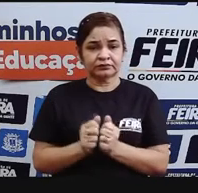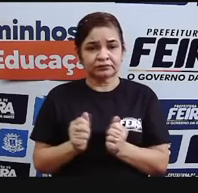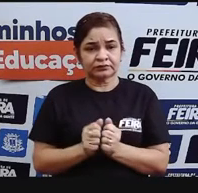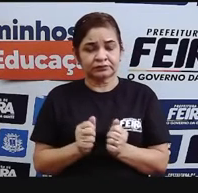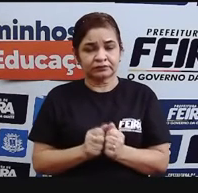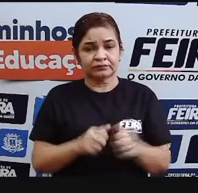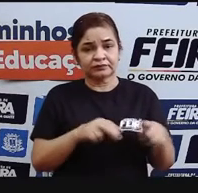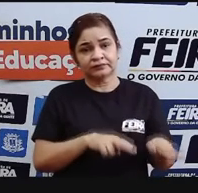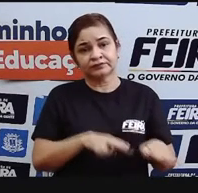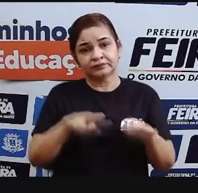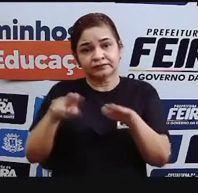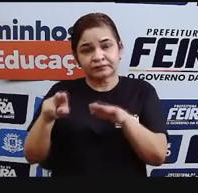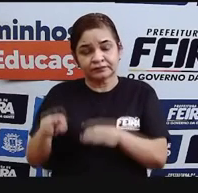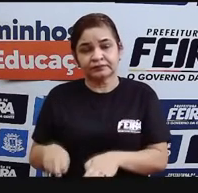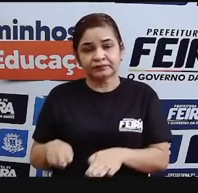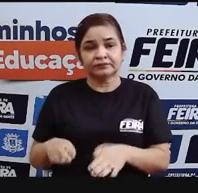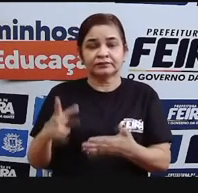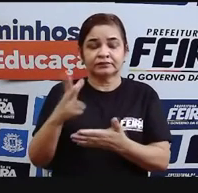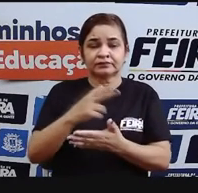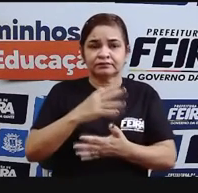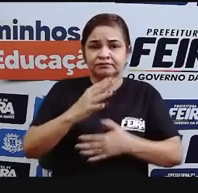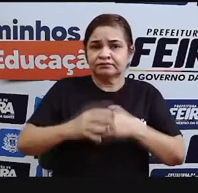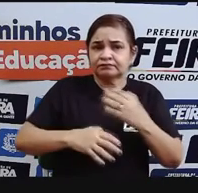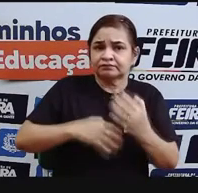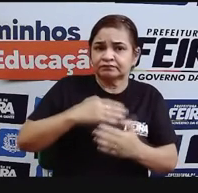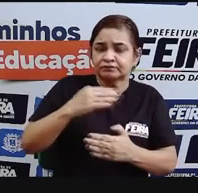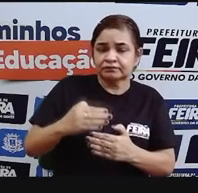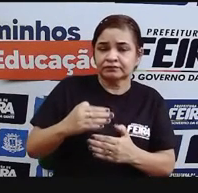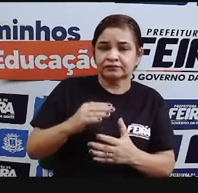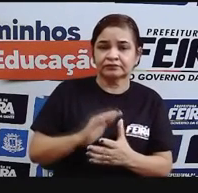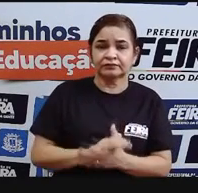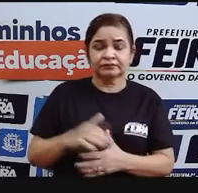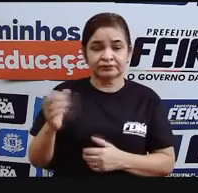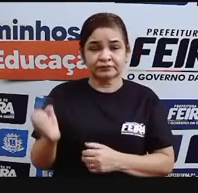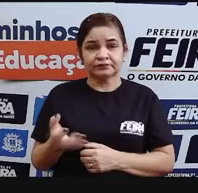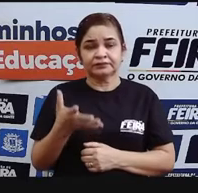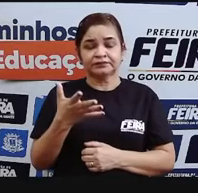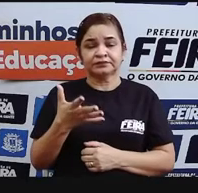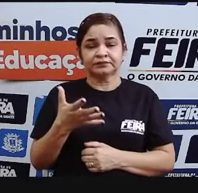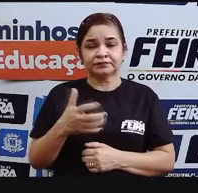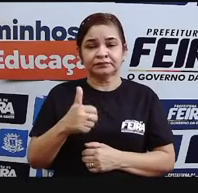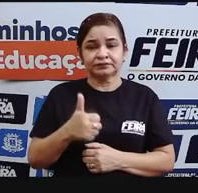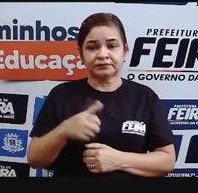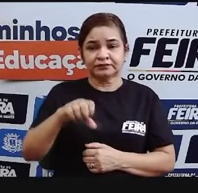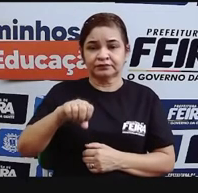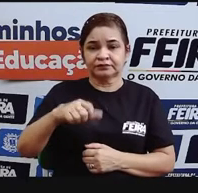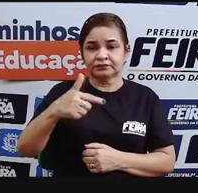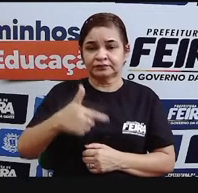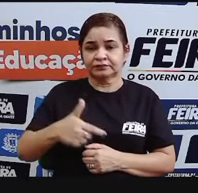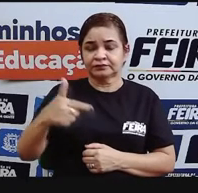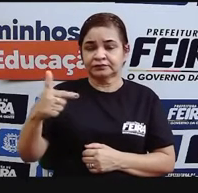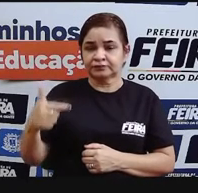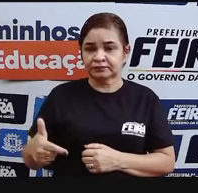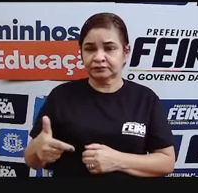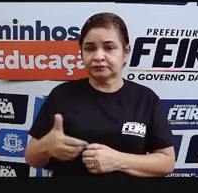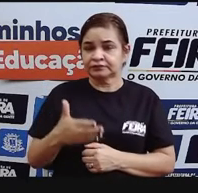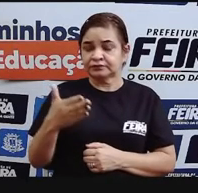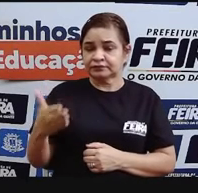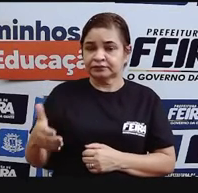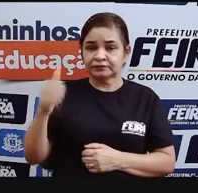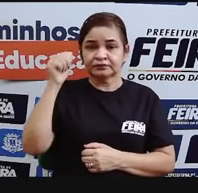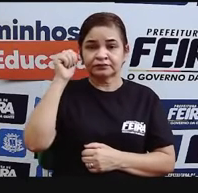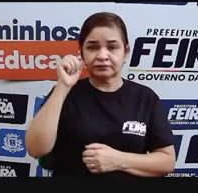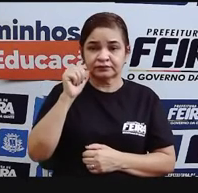arte revolucionária no país, que é a Semana de Arte Moderna de 1922. E essas mulheres eram uma